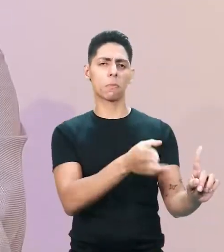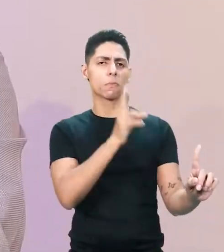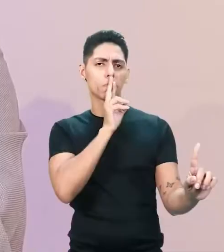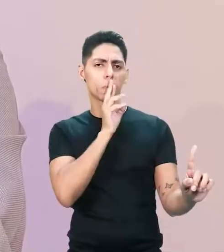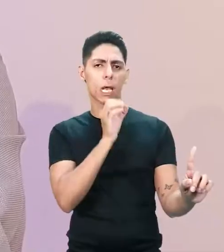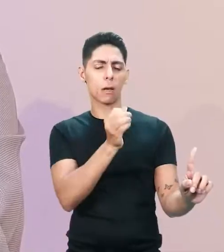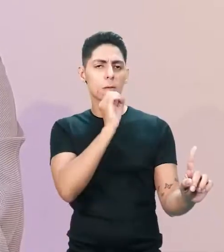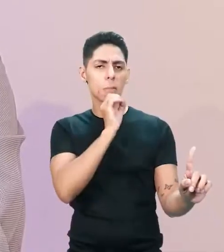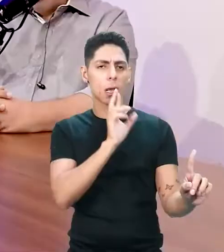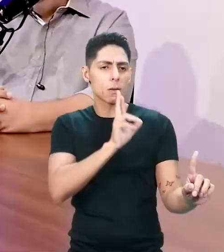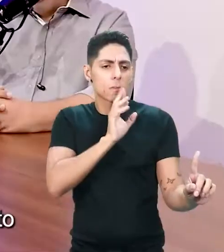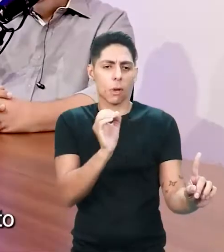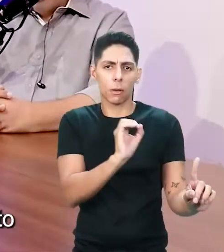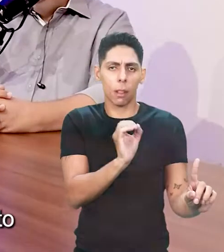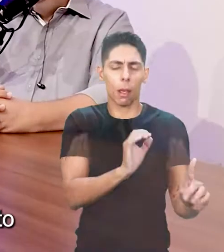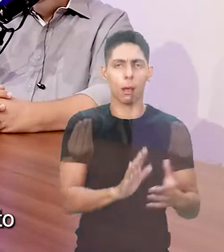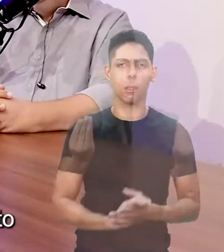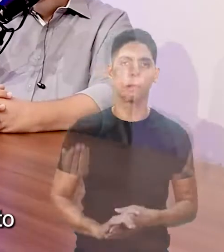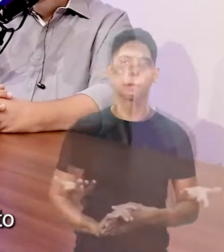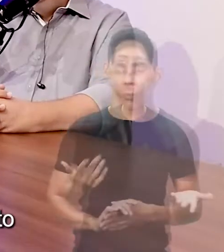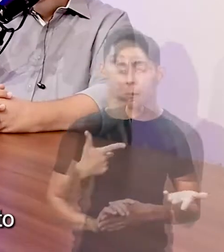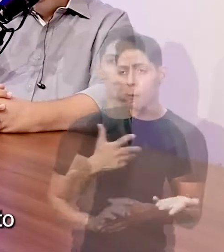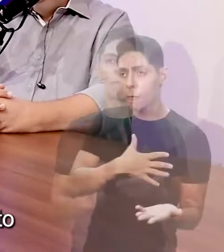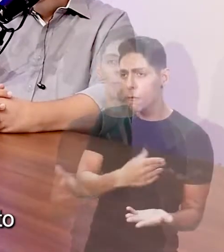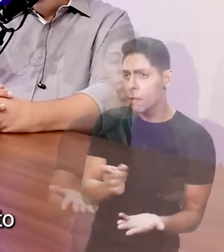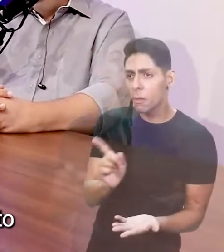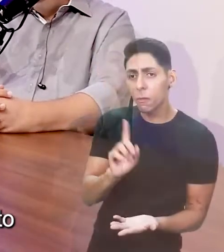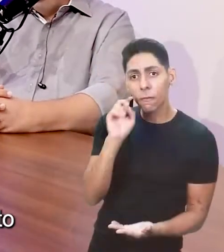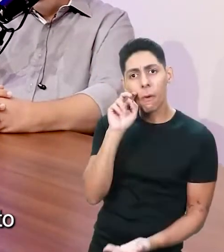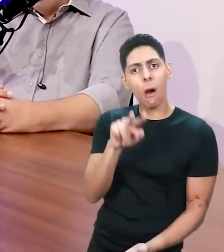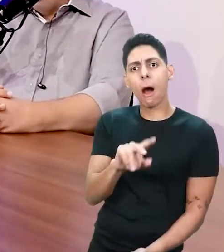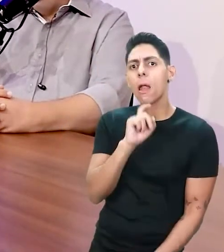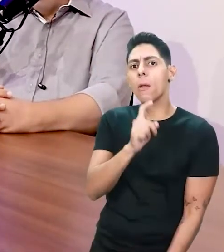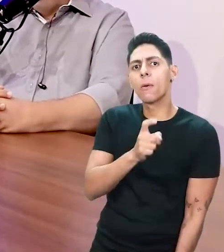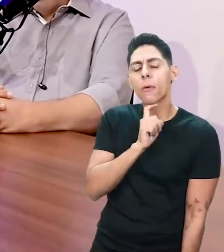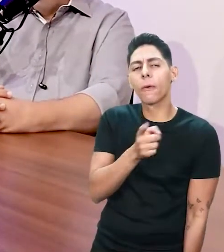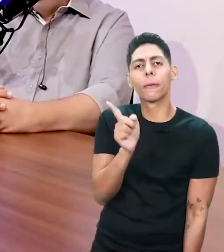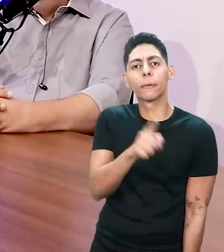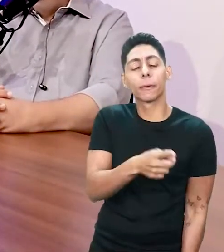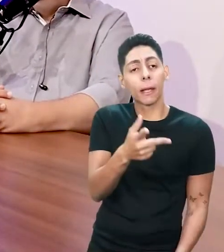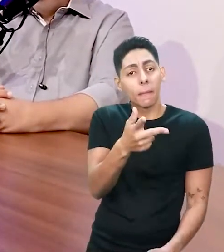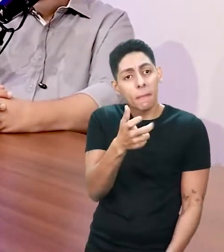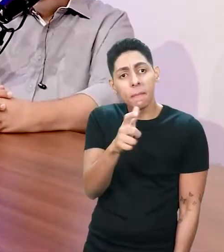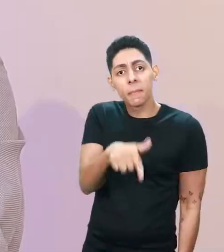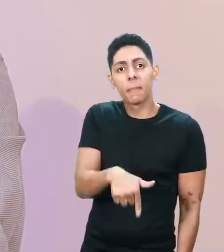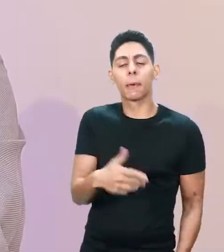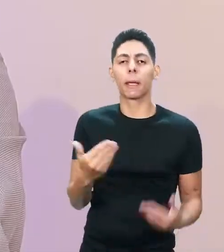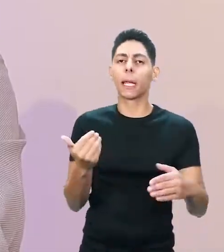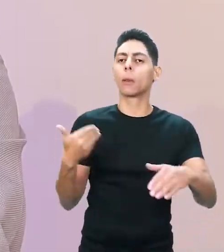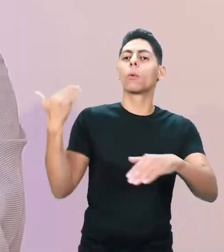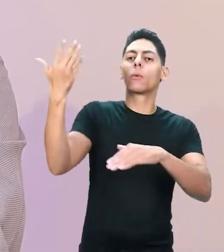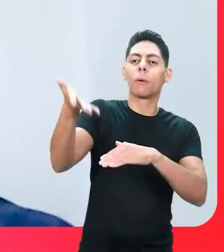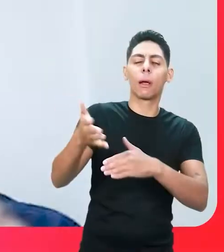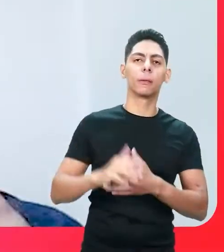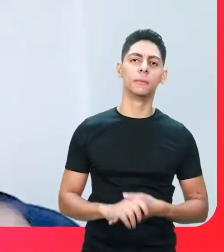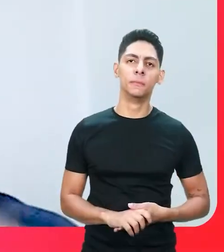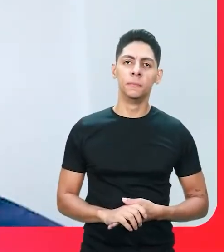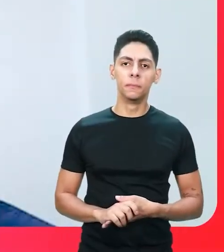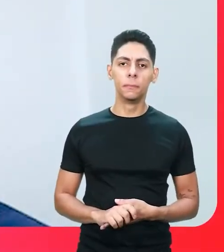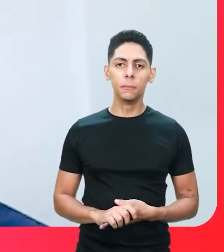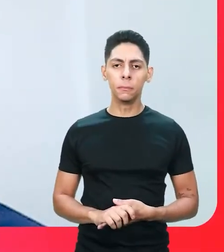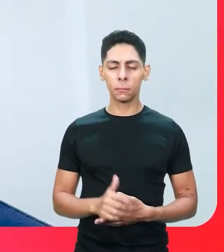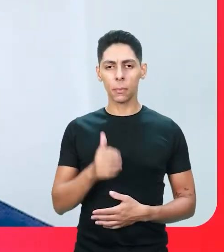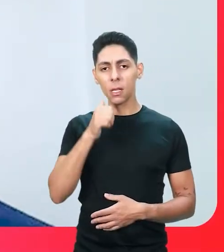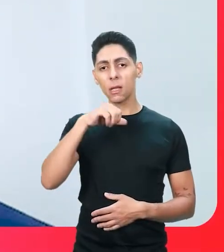responde. Mas o meu filho não vai te enxergar direito do outro lado da calçada, fulano. A minha